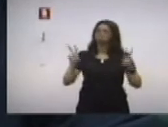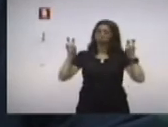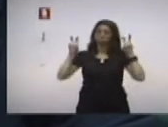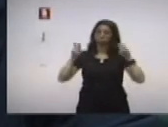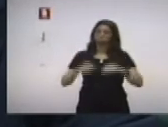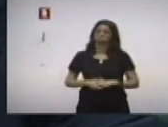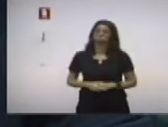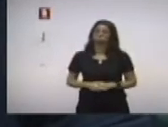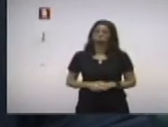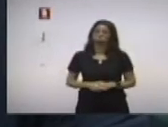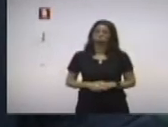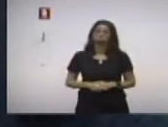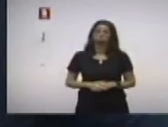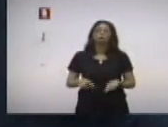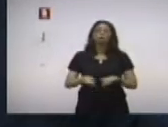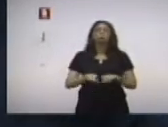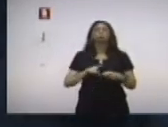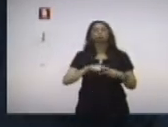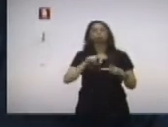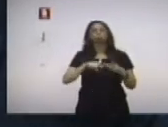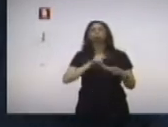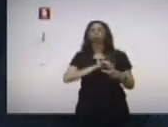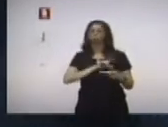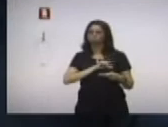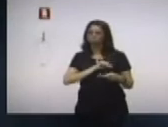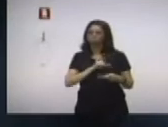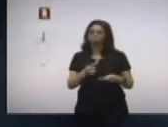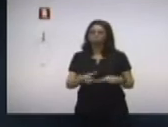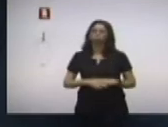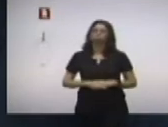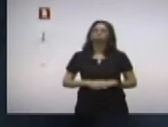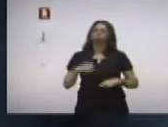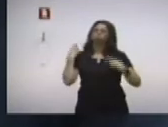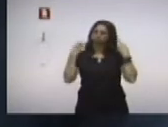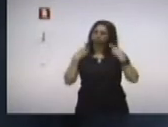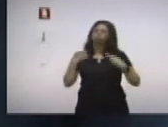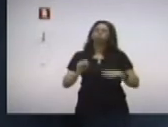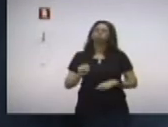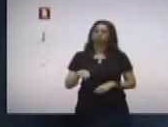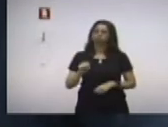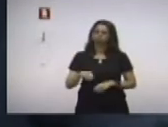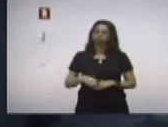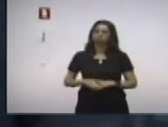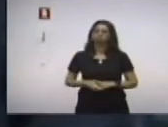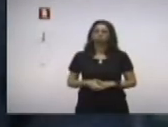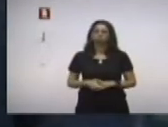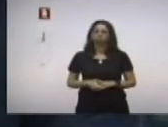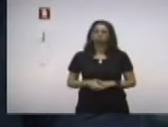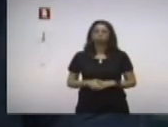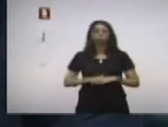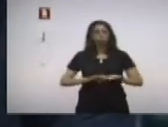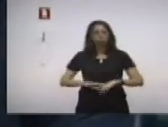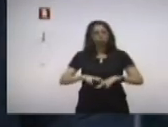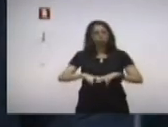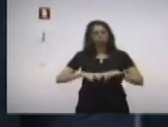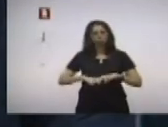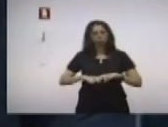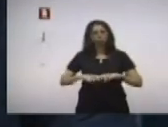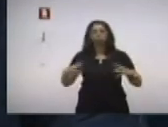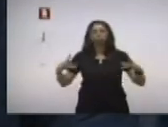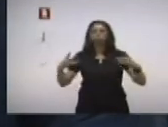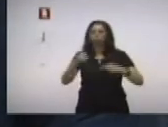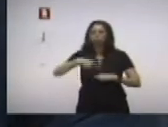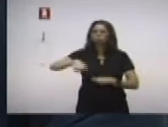respeito sei que o companheiro Custódio também já está preocupado com a questão então peço apoio de